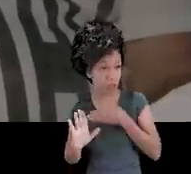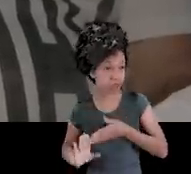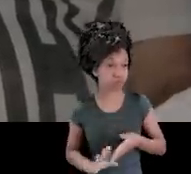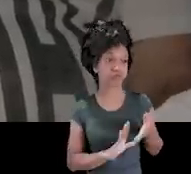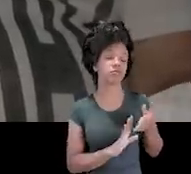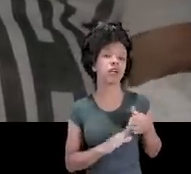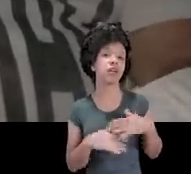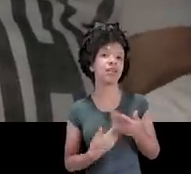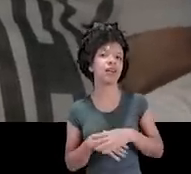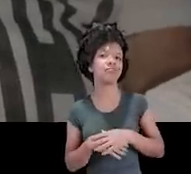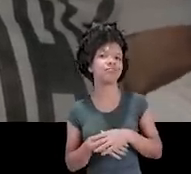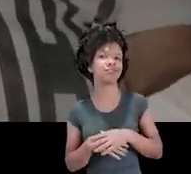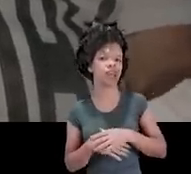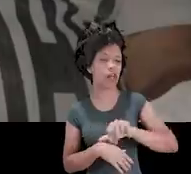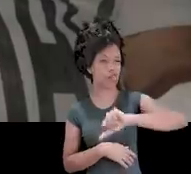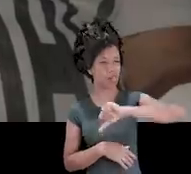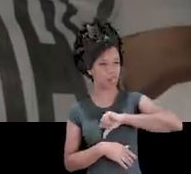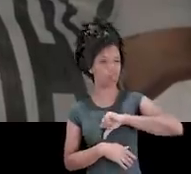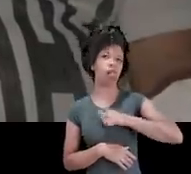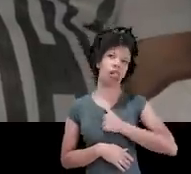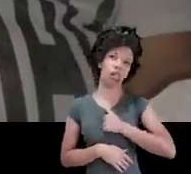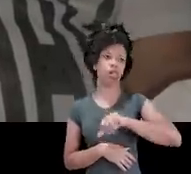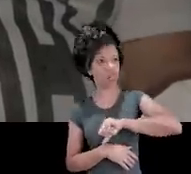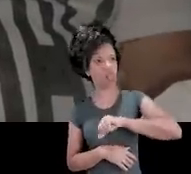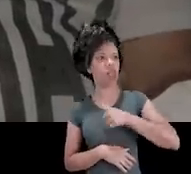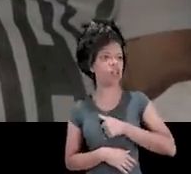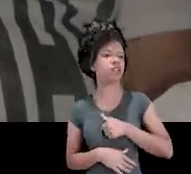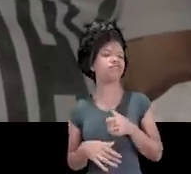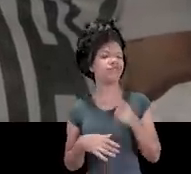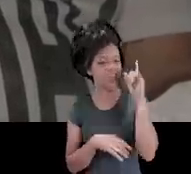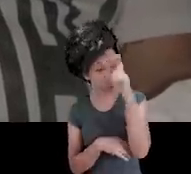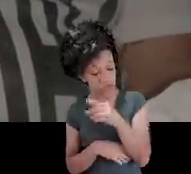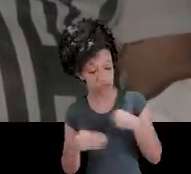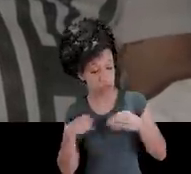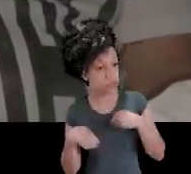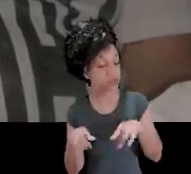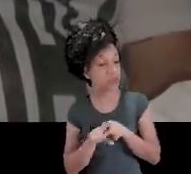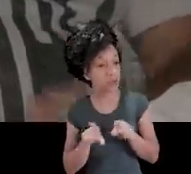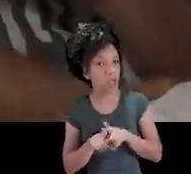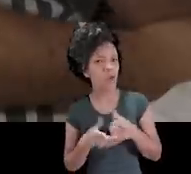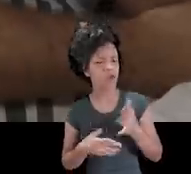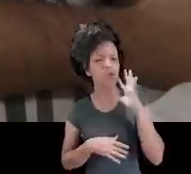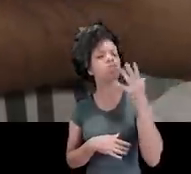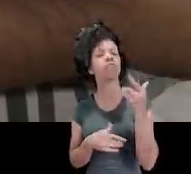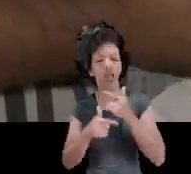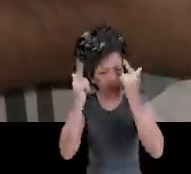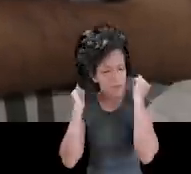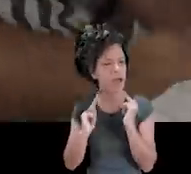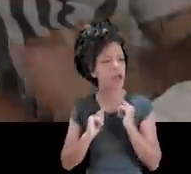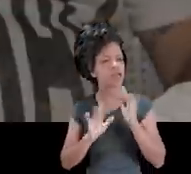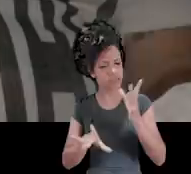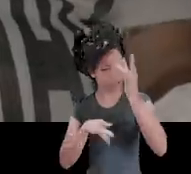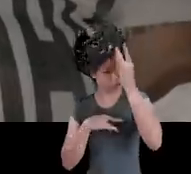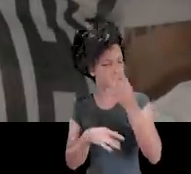E a autoestima sempre foi uma coisa assim, alto e baixo, e complicava a depressão também. Quando eu decidi raspar e decidi assumir